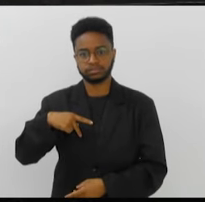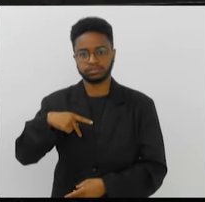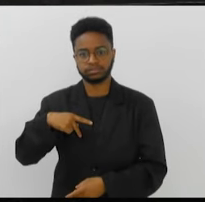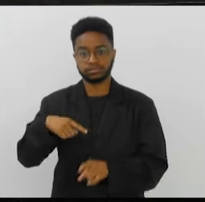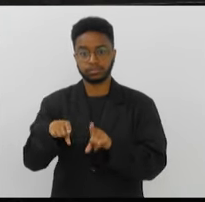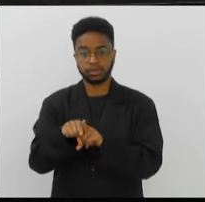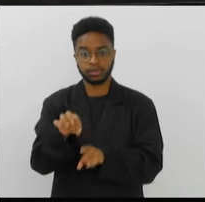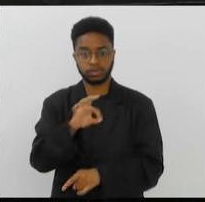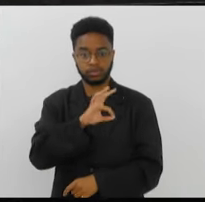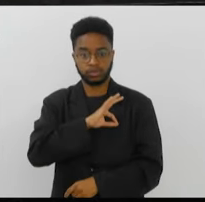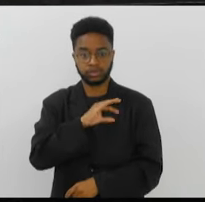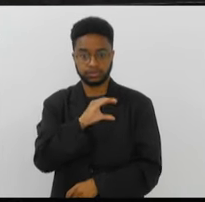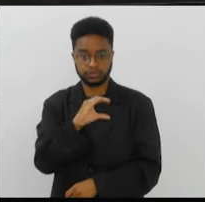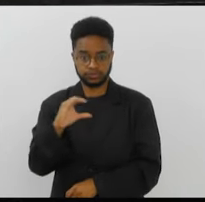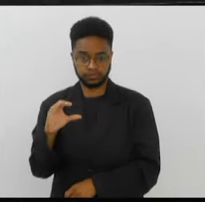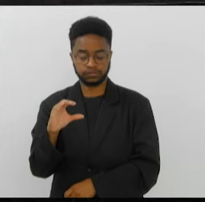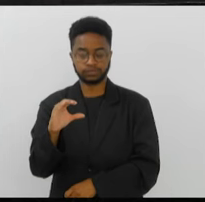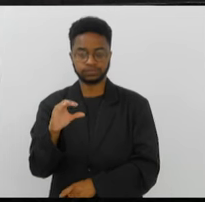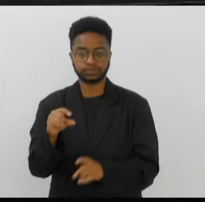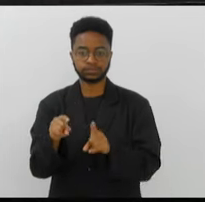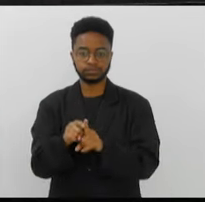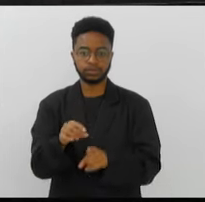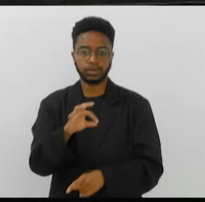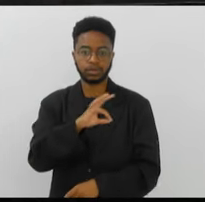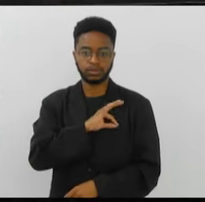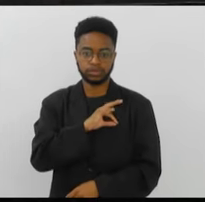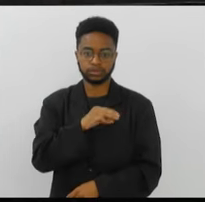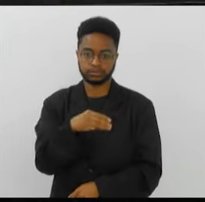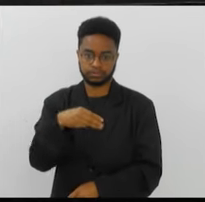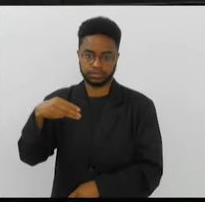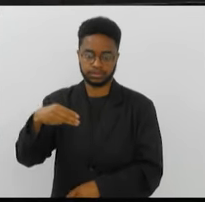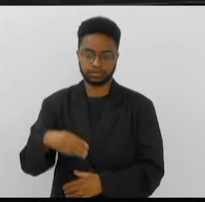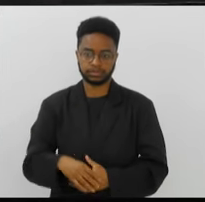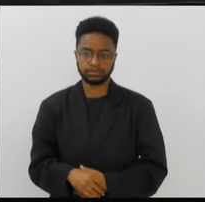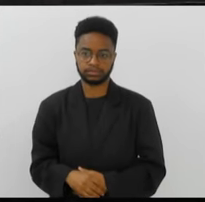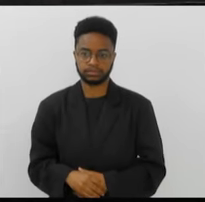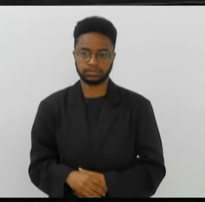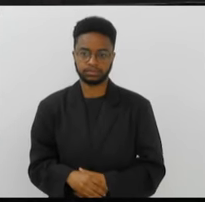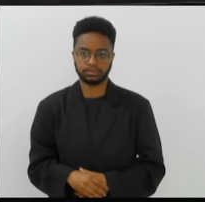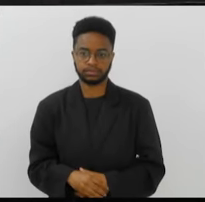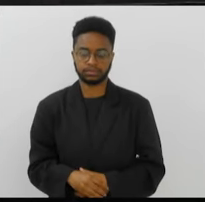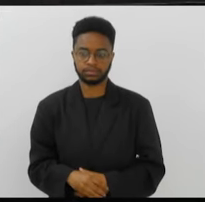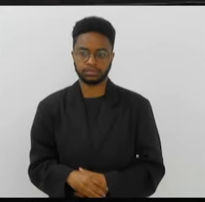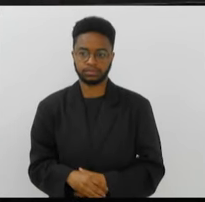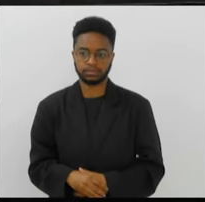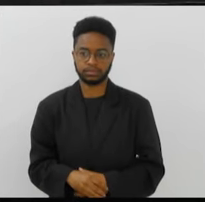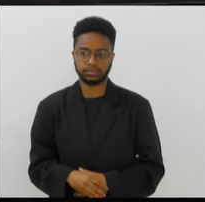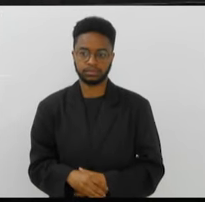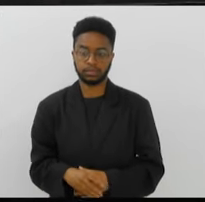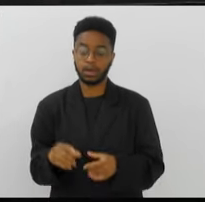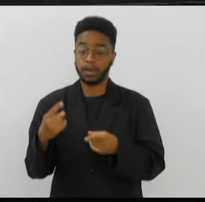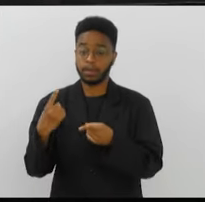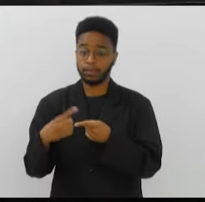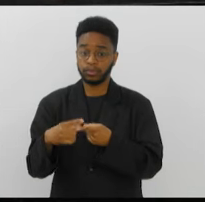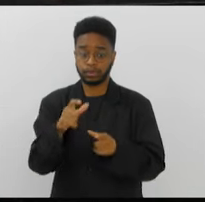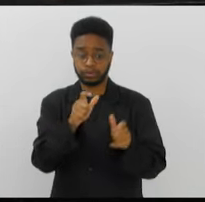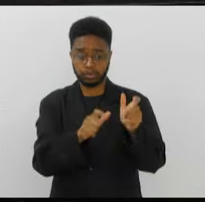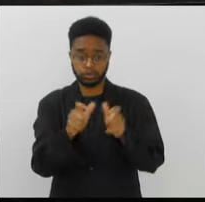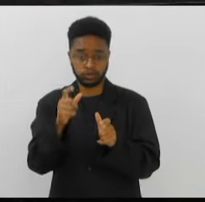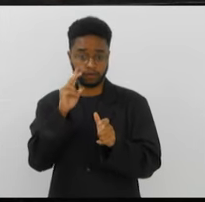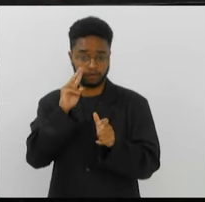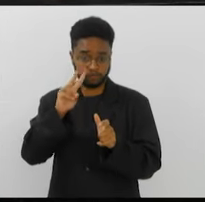da Polícia Civil e da Polícia Militar. Até porque, quem viu as